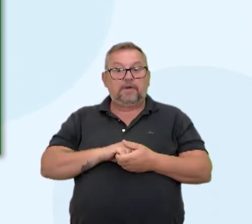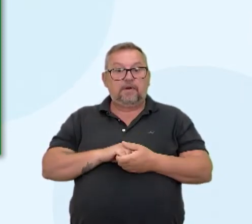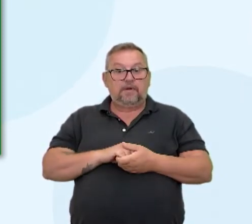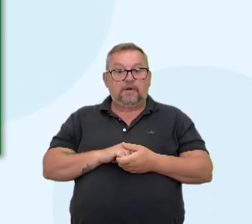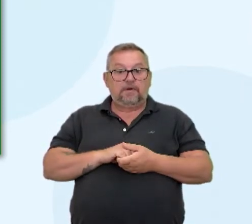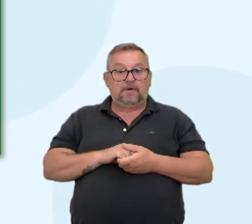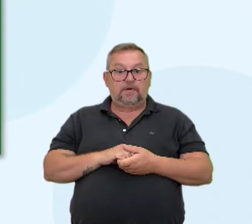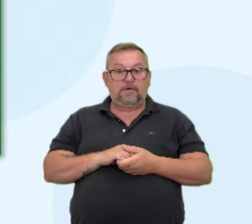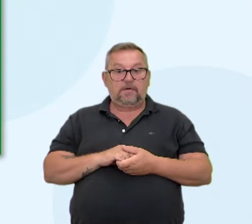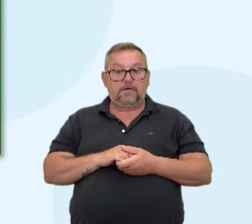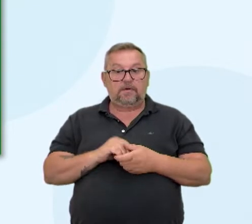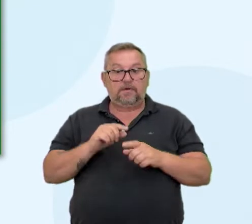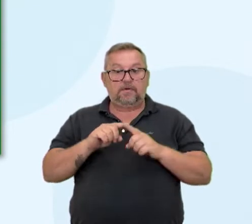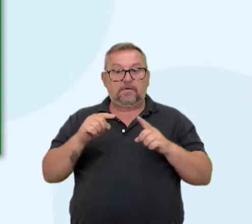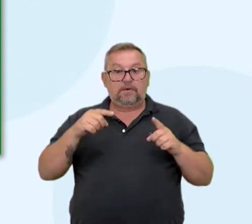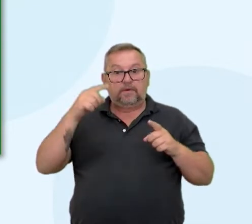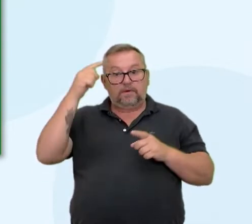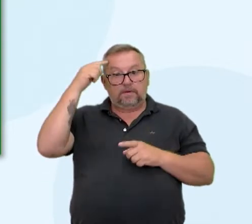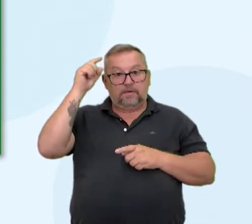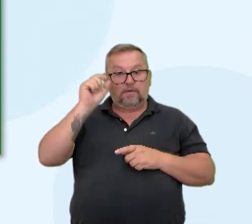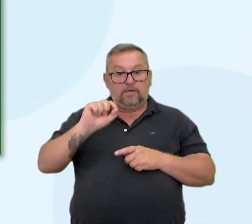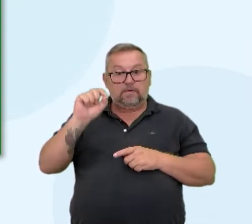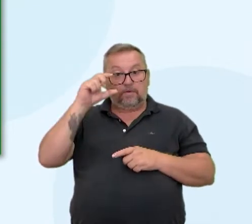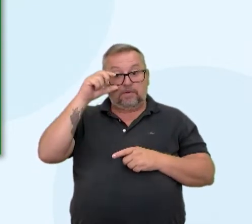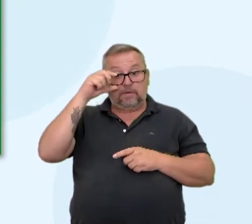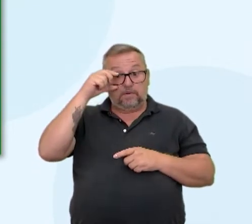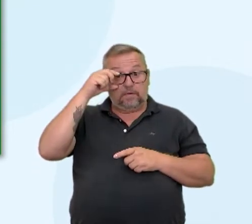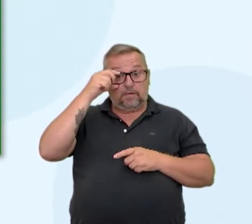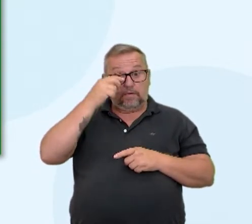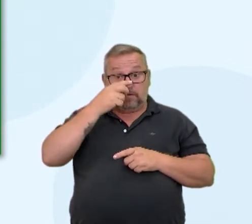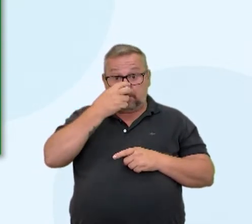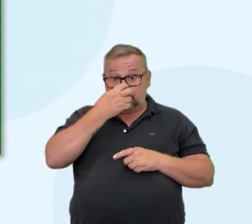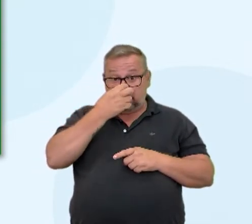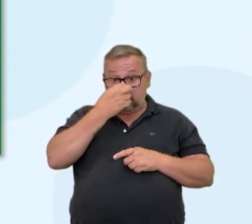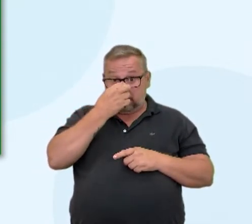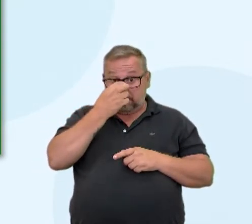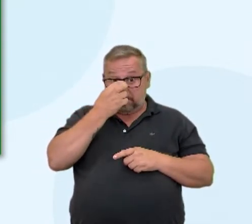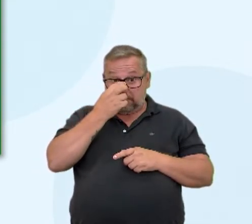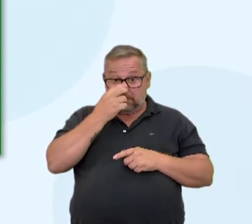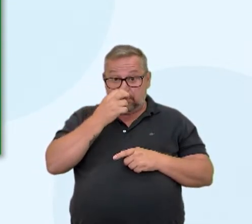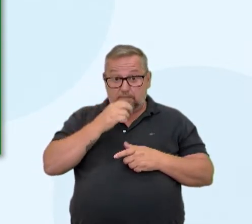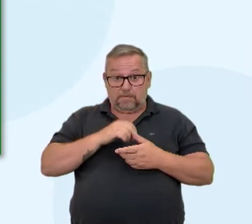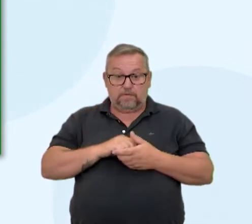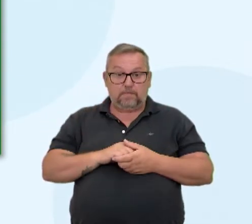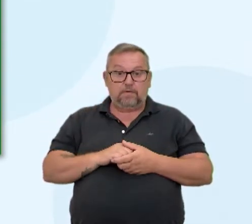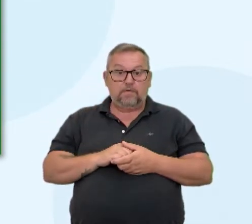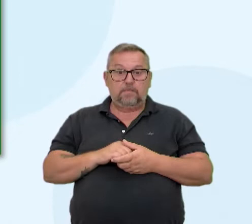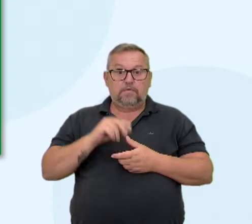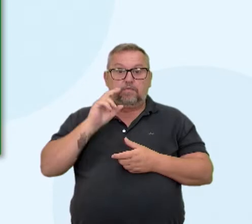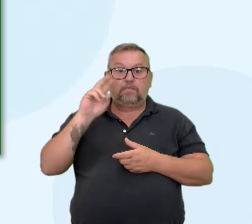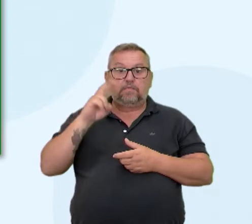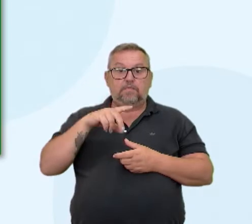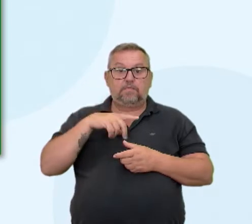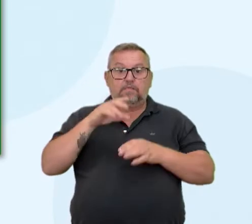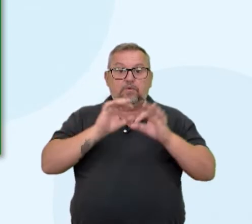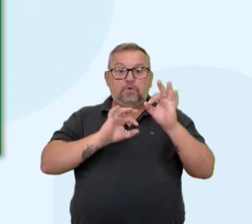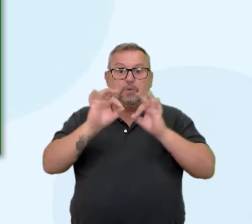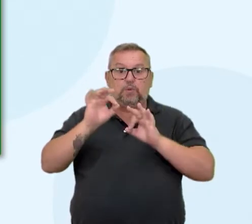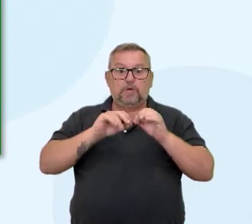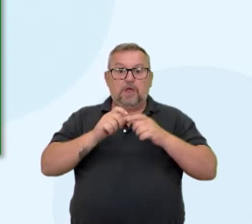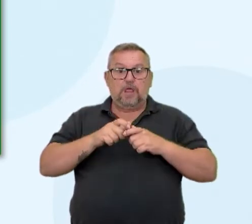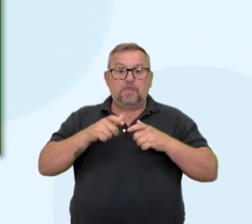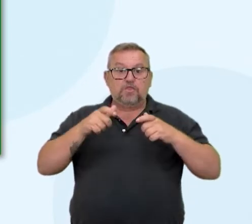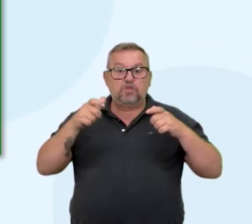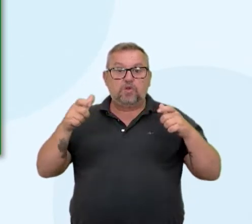muito problema. Mas a ideia aqui é basicamente essa, tudo bem? Então veja, parece uma estrutura